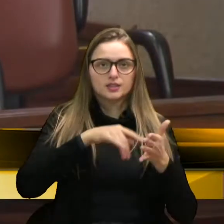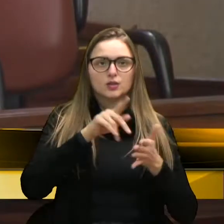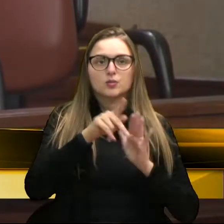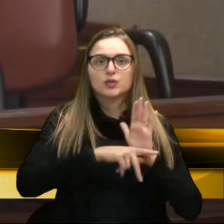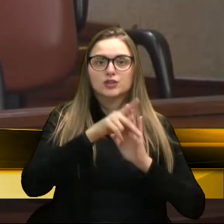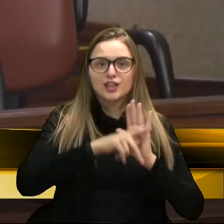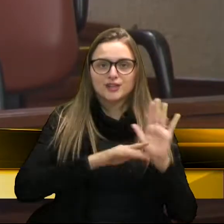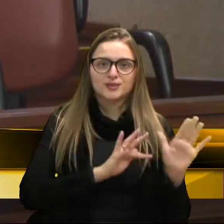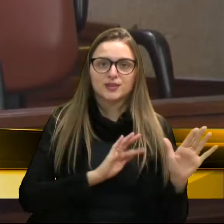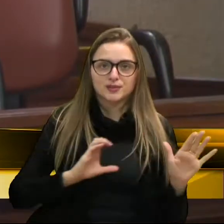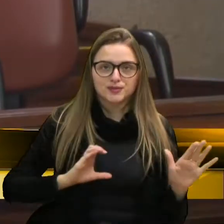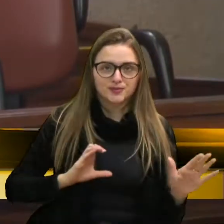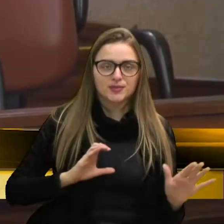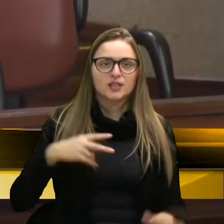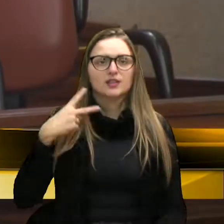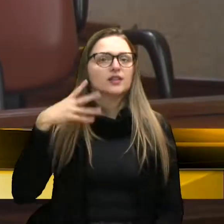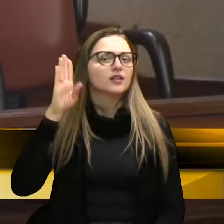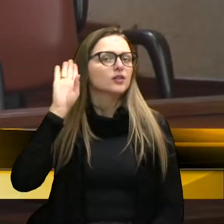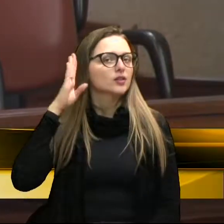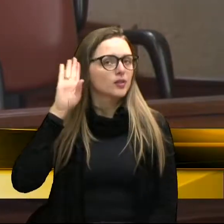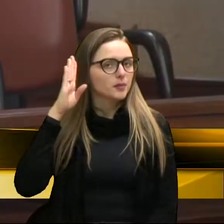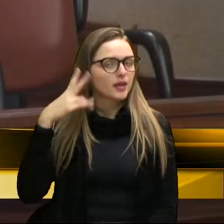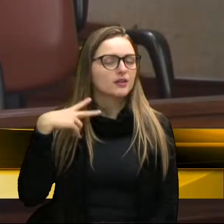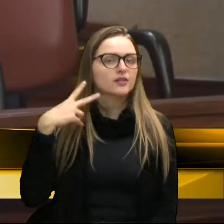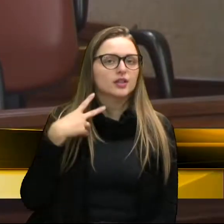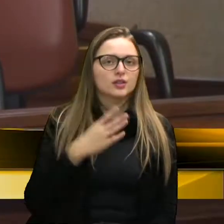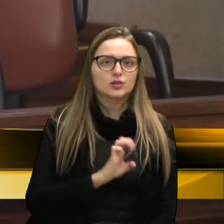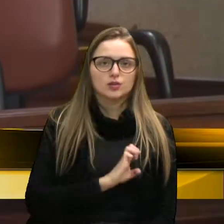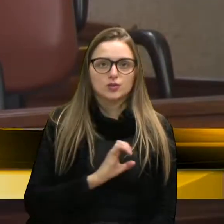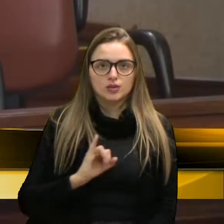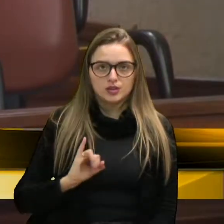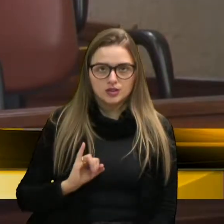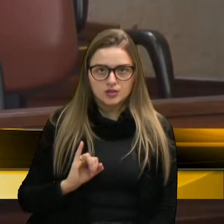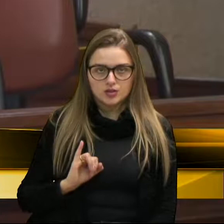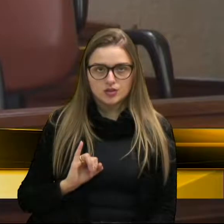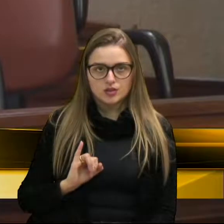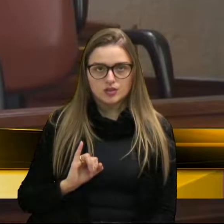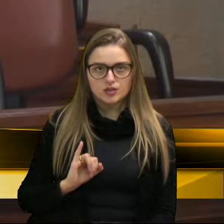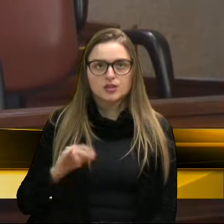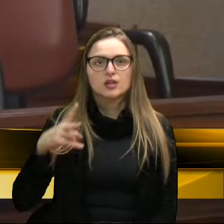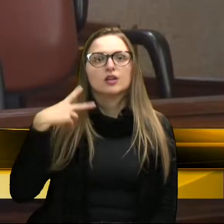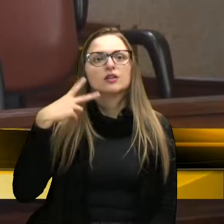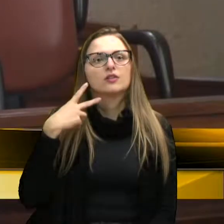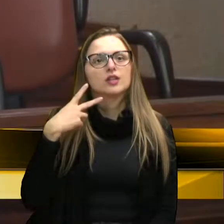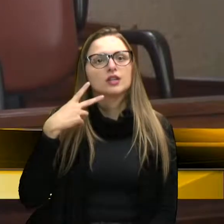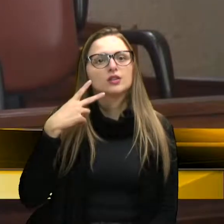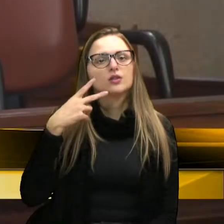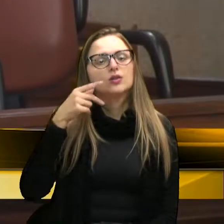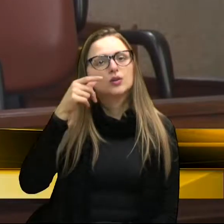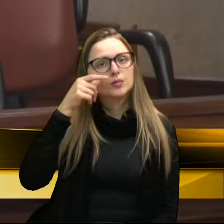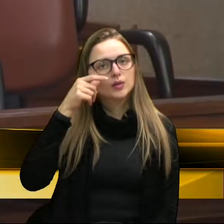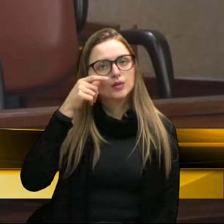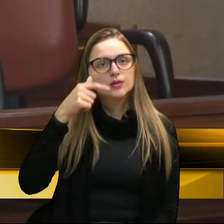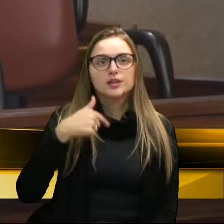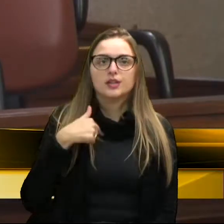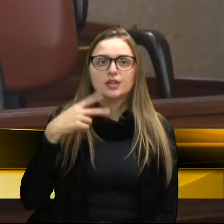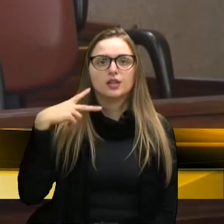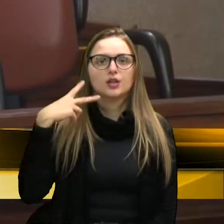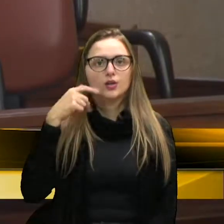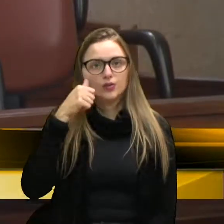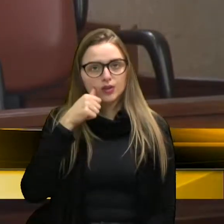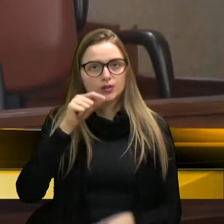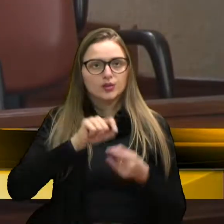Cassina, vereador Alceu Tomé, vereador Ed Carlos Pereira de Souza, vereador Paulo Périco e esta vereadora